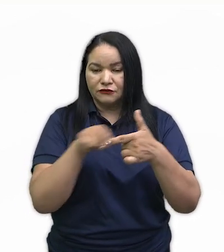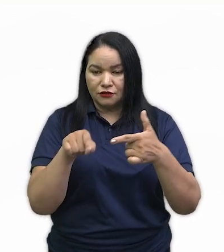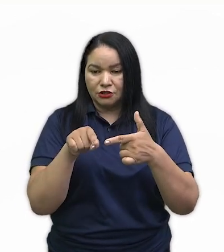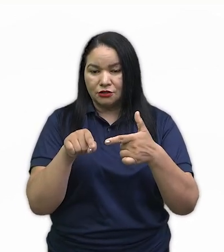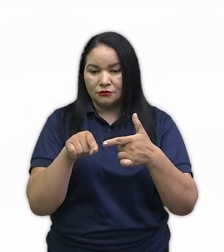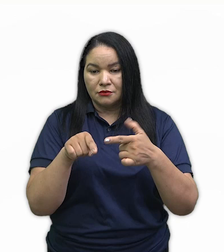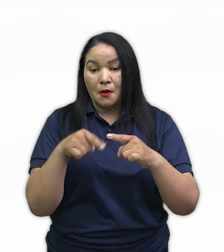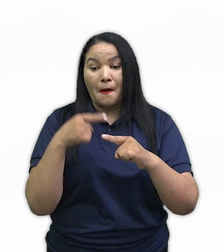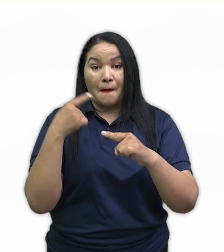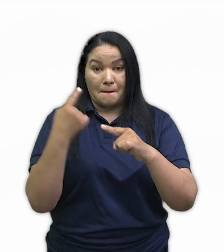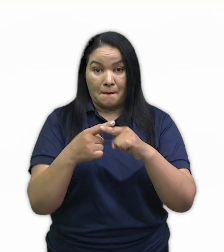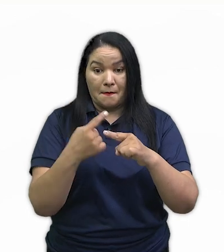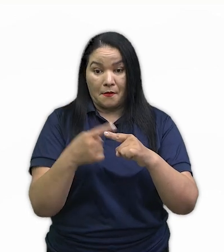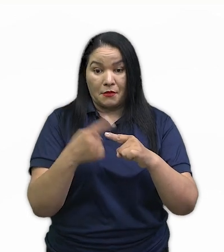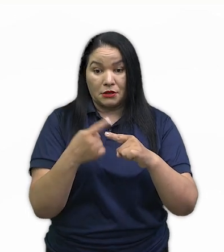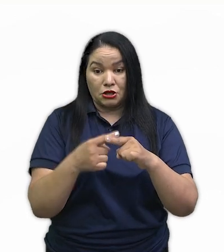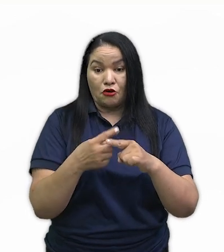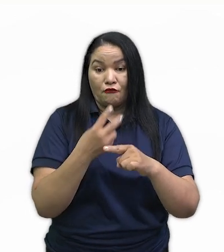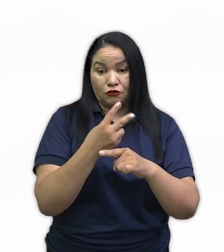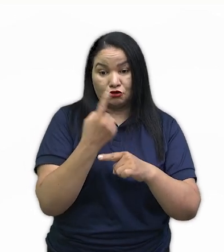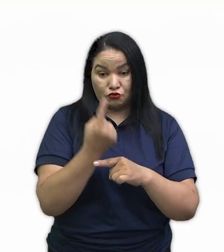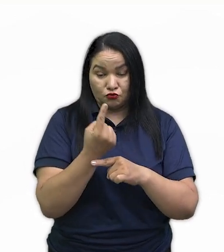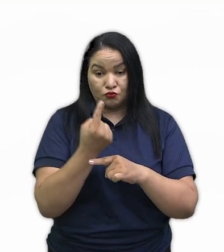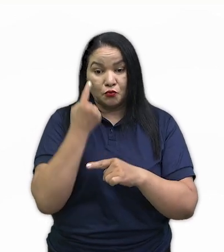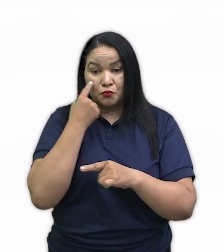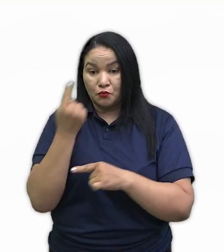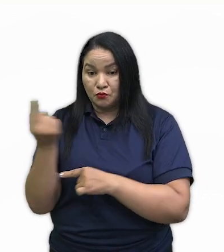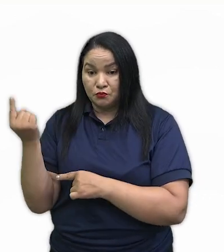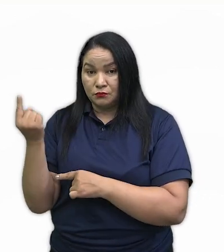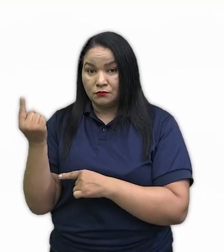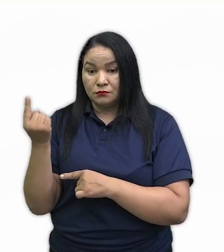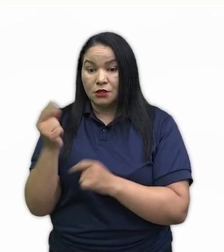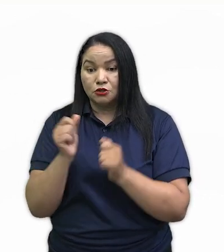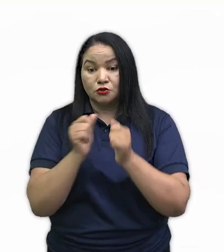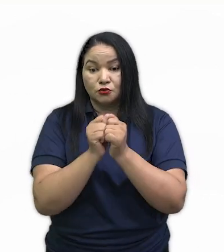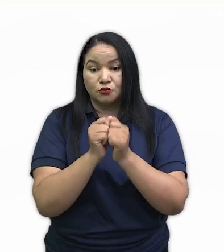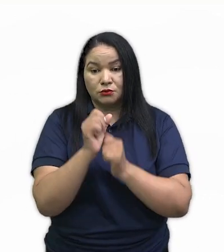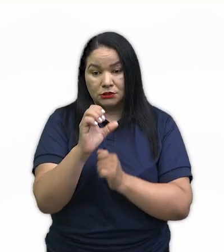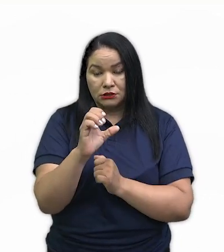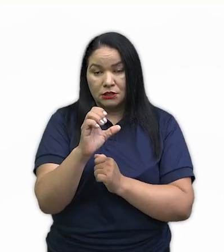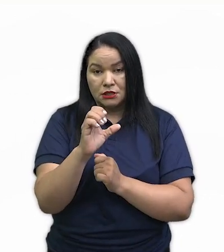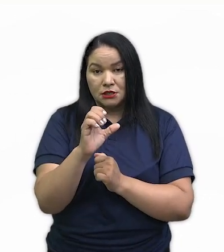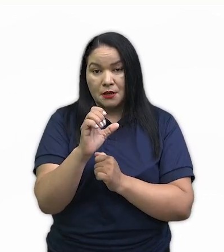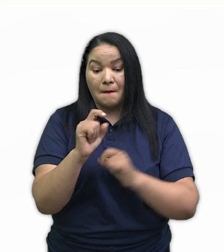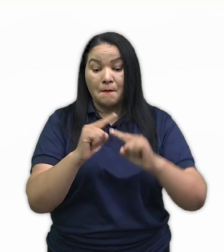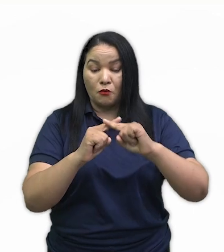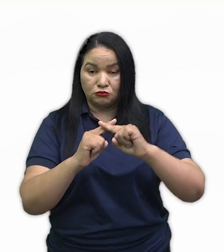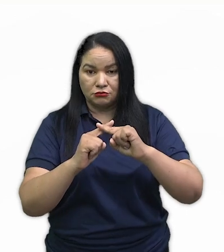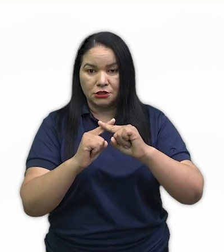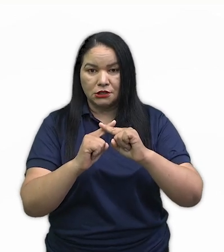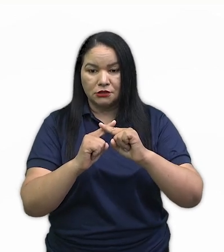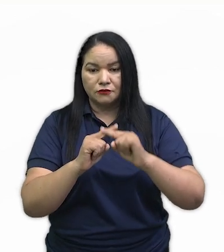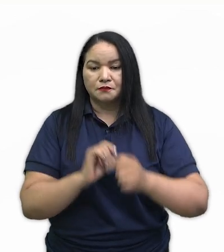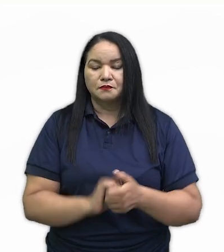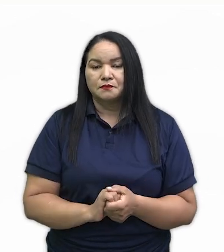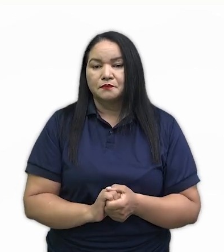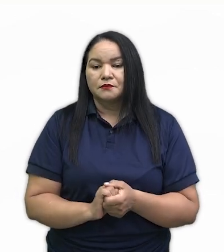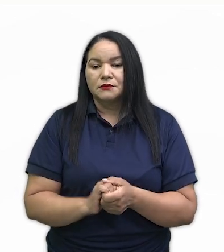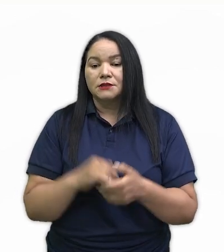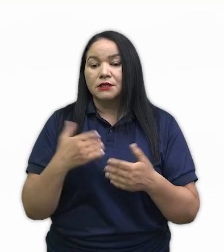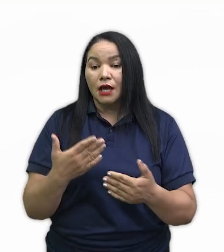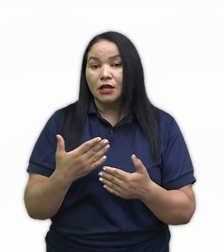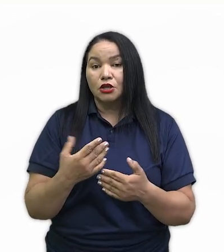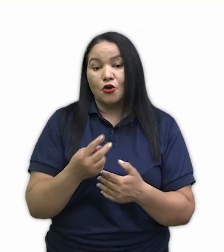Reparem que o 21, esse 21 aqui, ó, está acompanhando o C, multiplicando ele, tá? E aí,